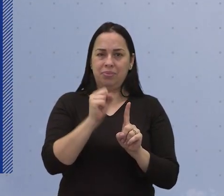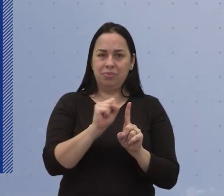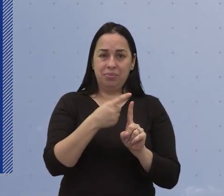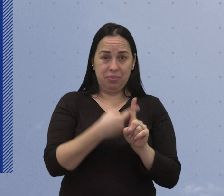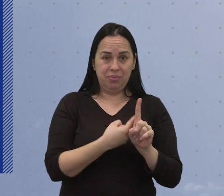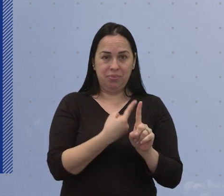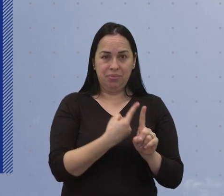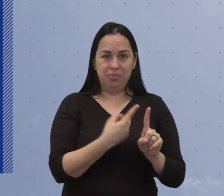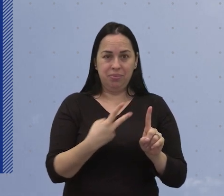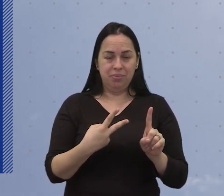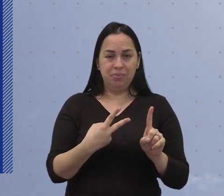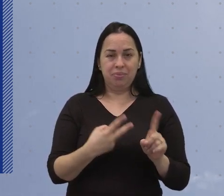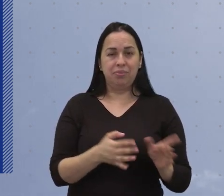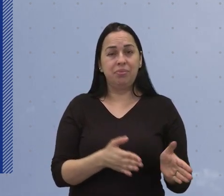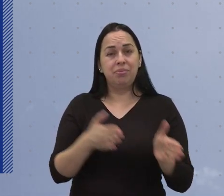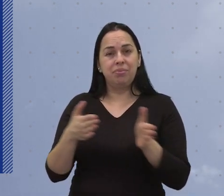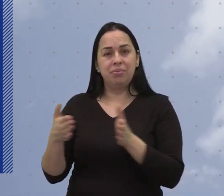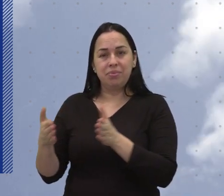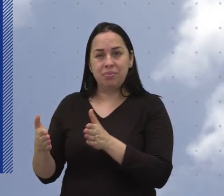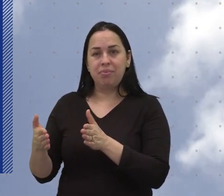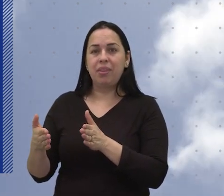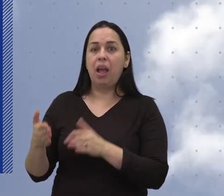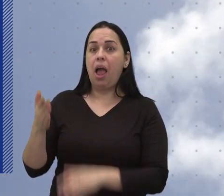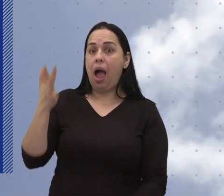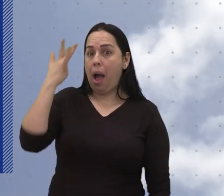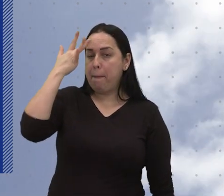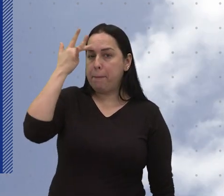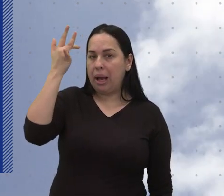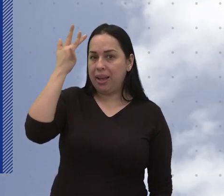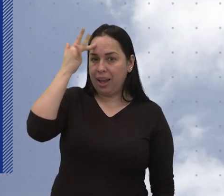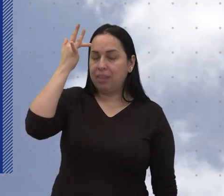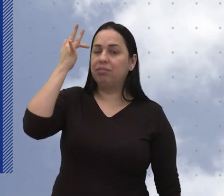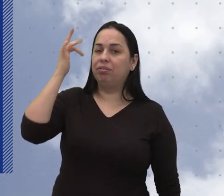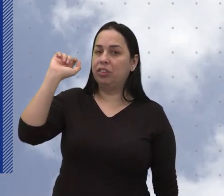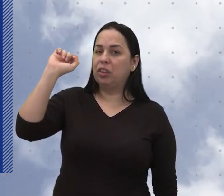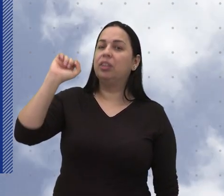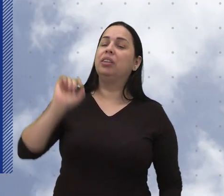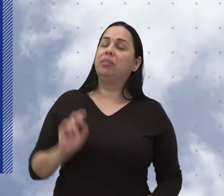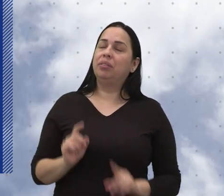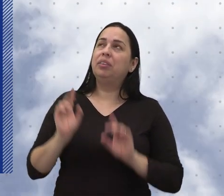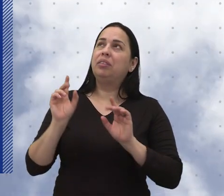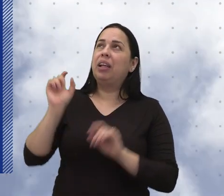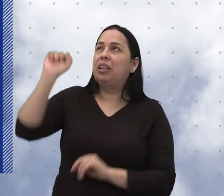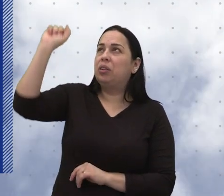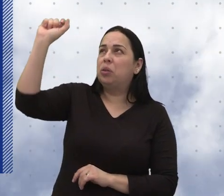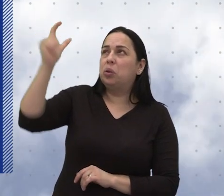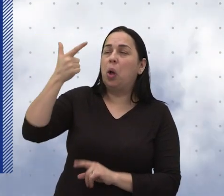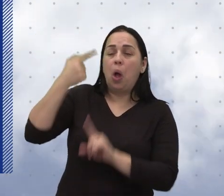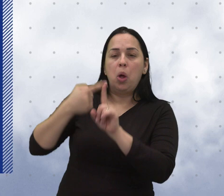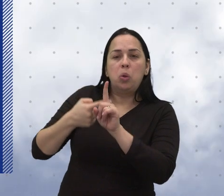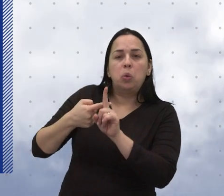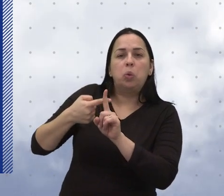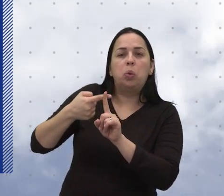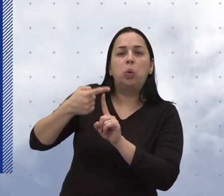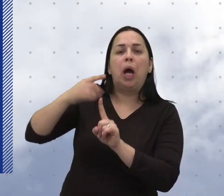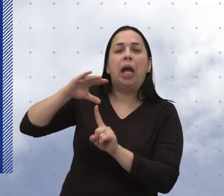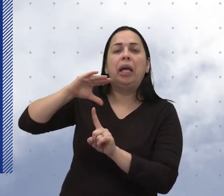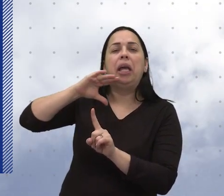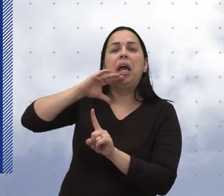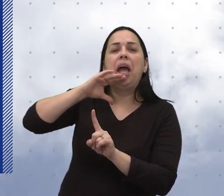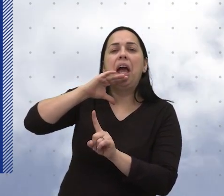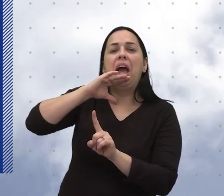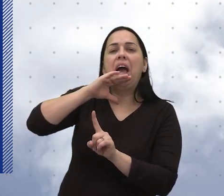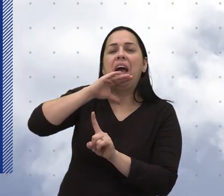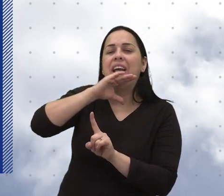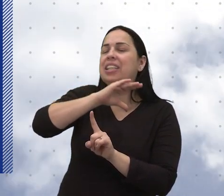de 28 e a mínima será de 12. Para amanhã, terça-feira, o dia promete ser mais quente do que hoje, com o